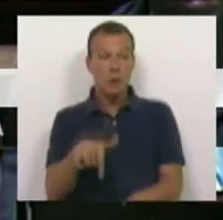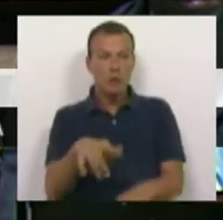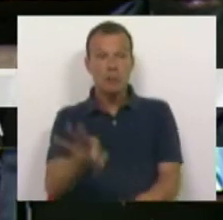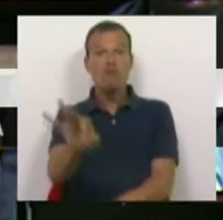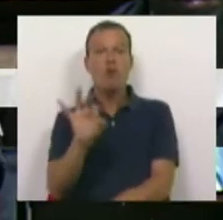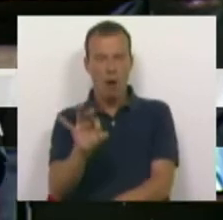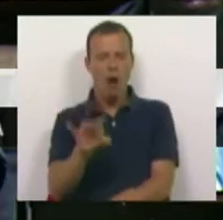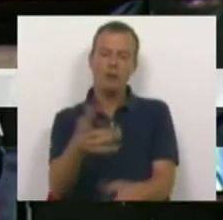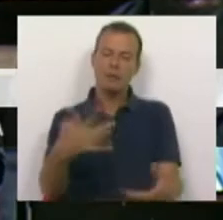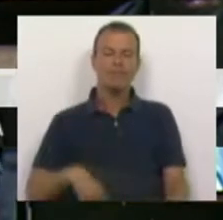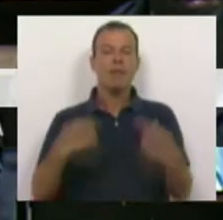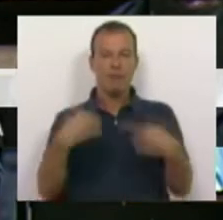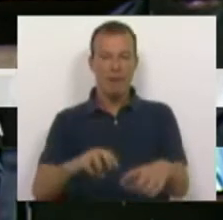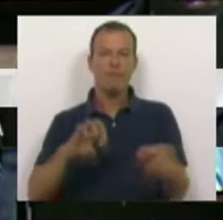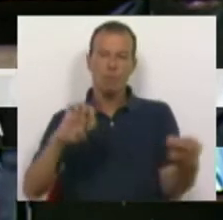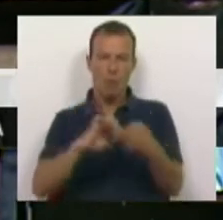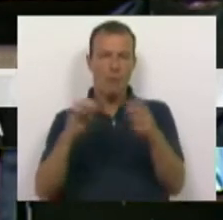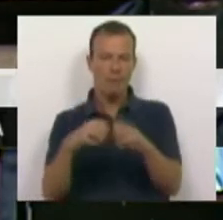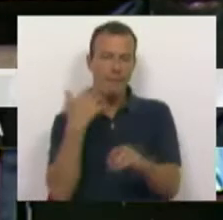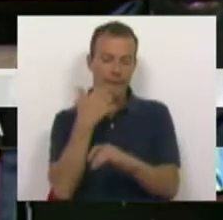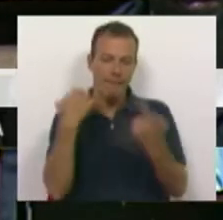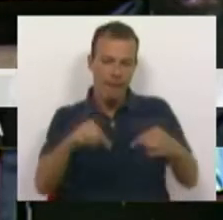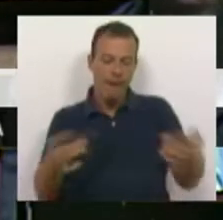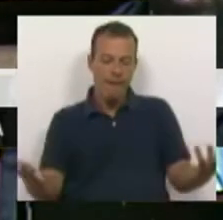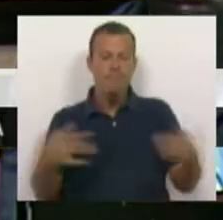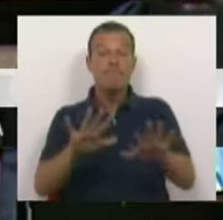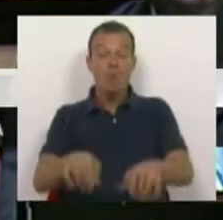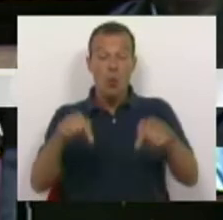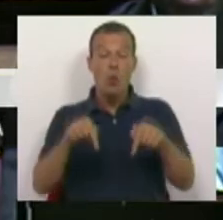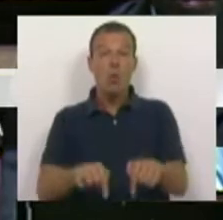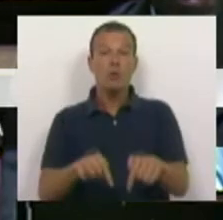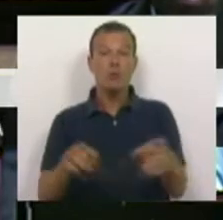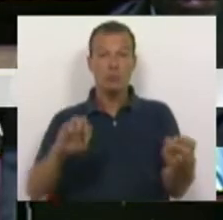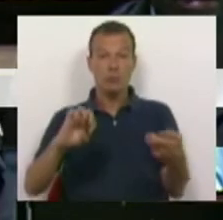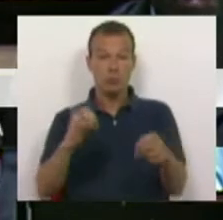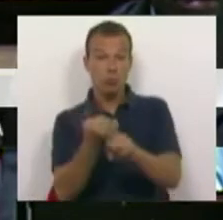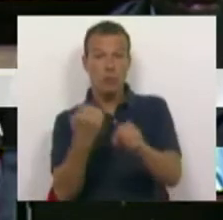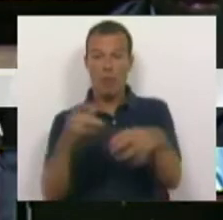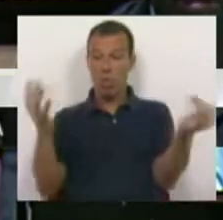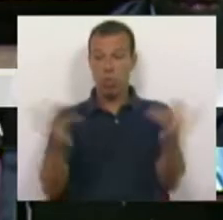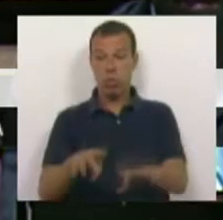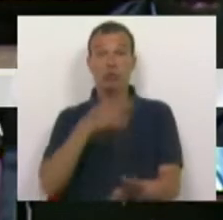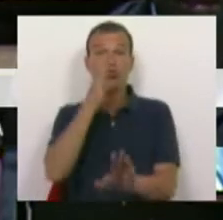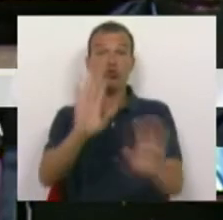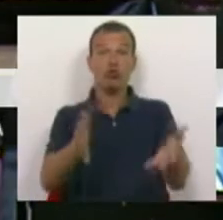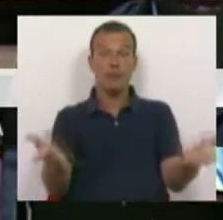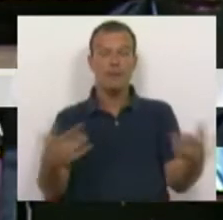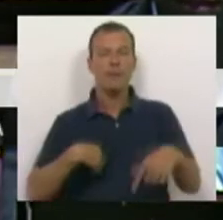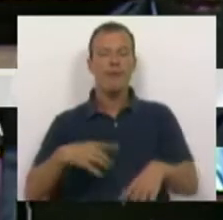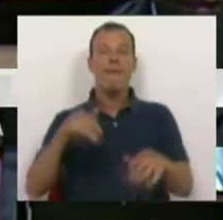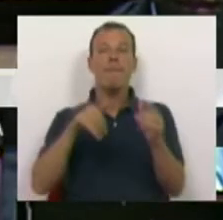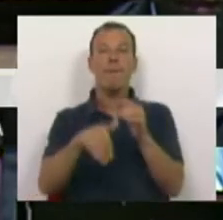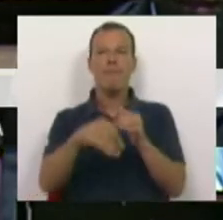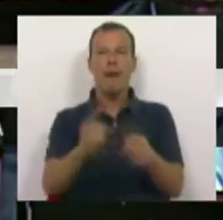começou a causar enormes transtornos. Hoje, dado o declínio dos serviços já descrito, afigura-se, mesmo